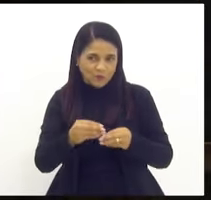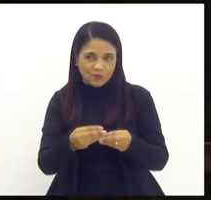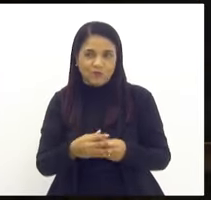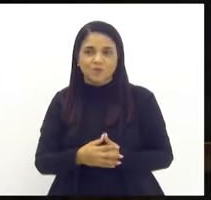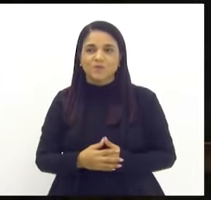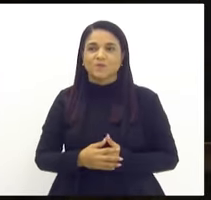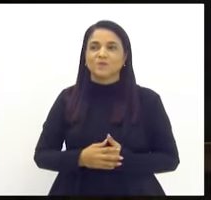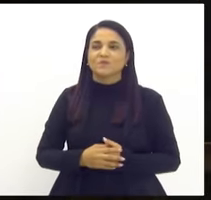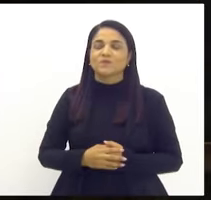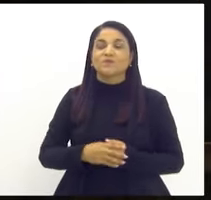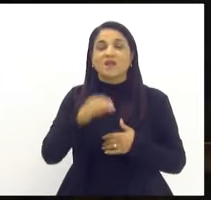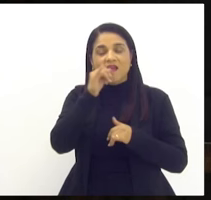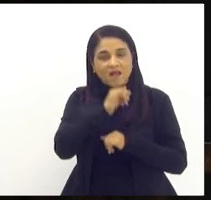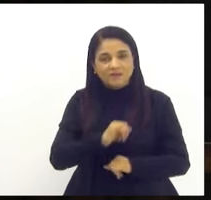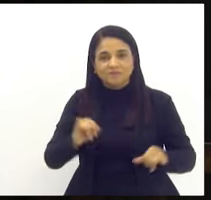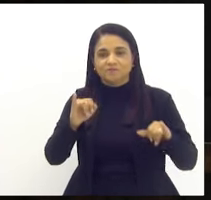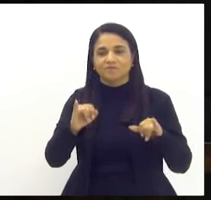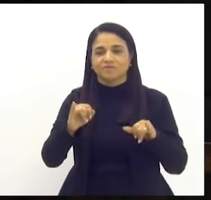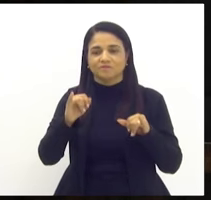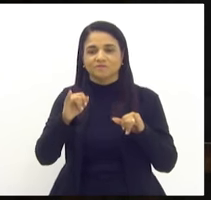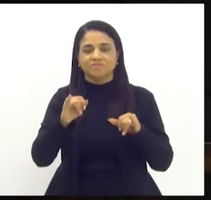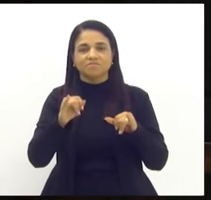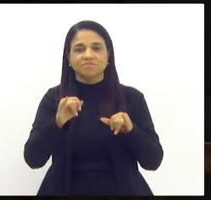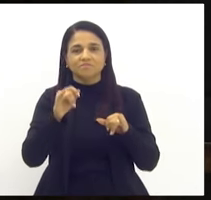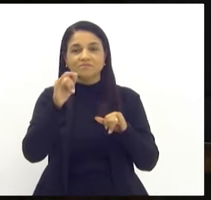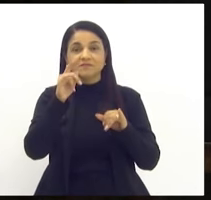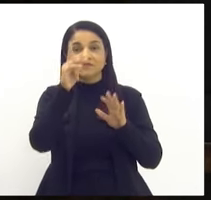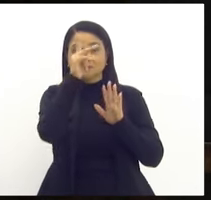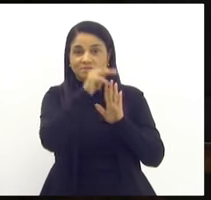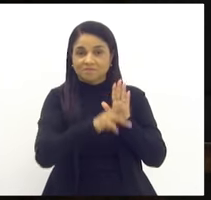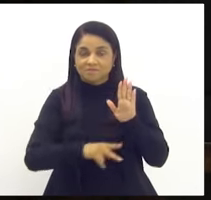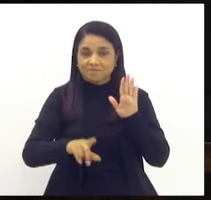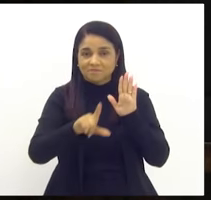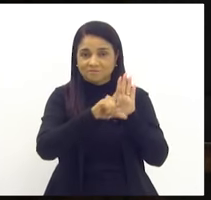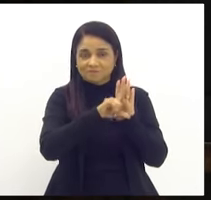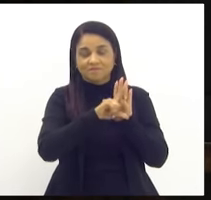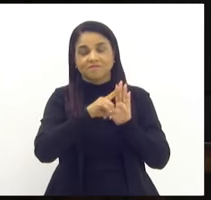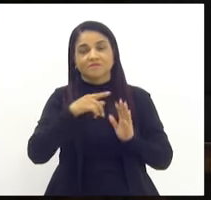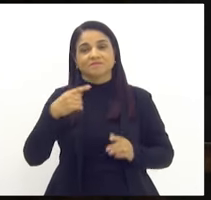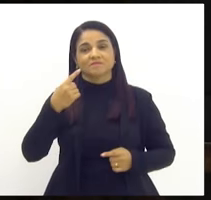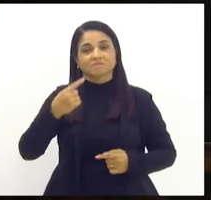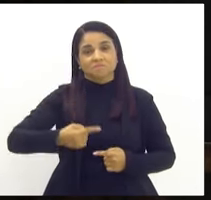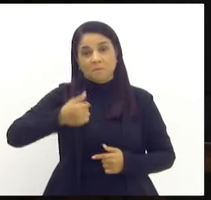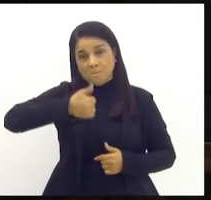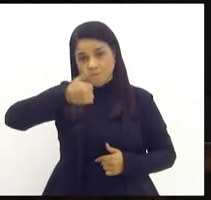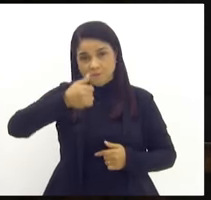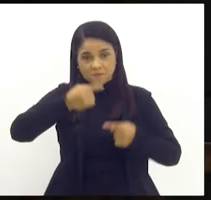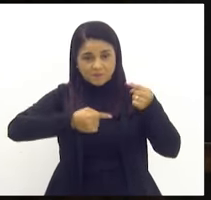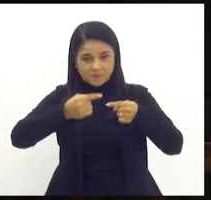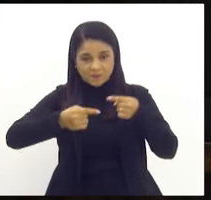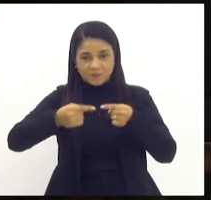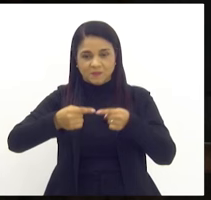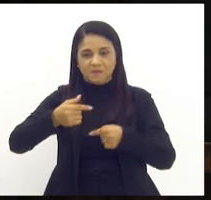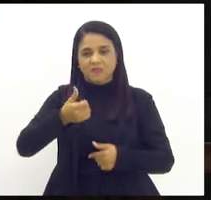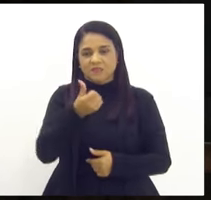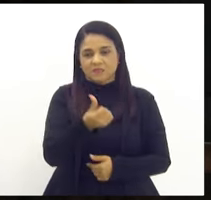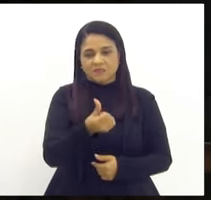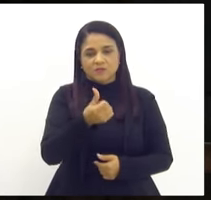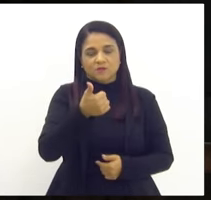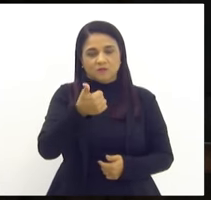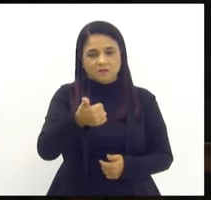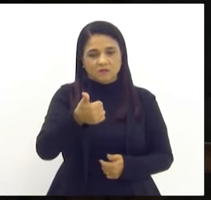Medal anuncio em tramitação ordinria primeira discussão projeto de lei número